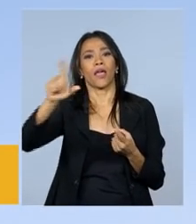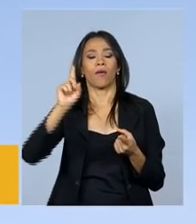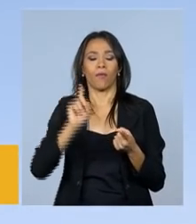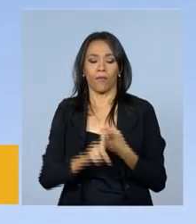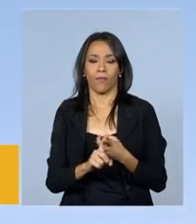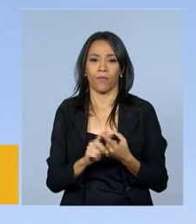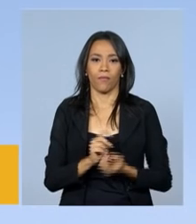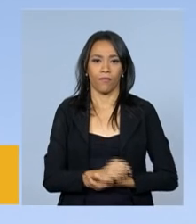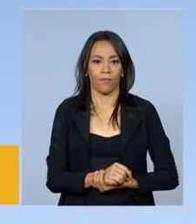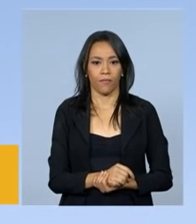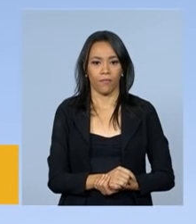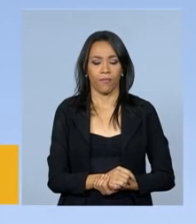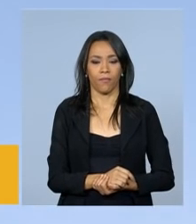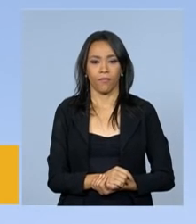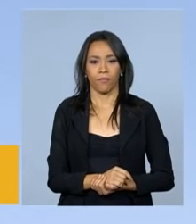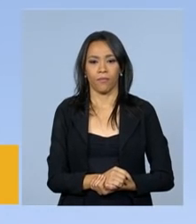Escobar.